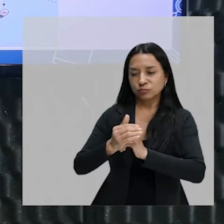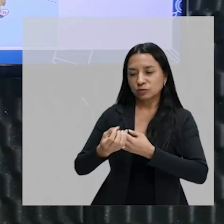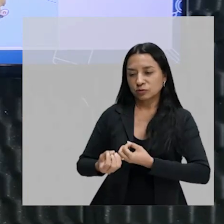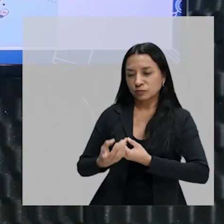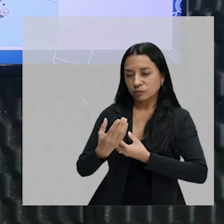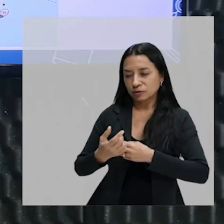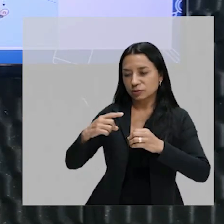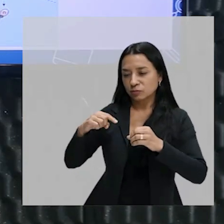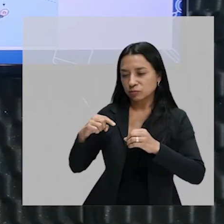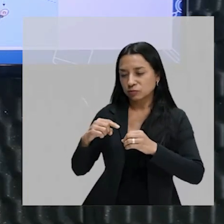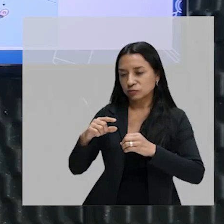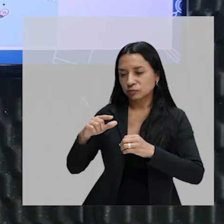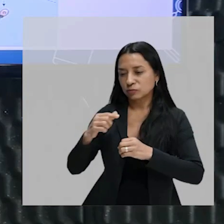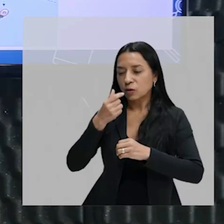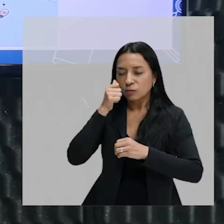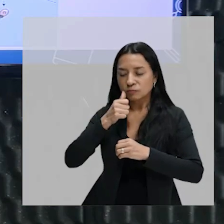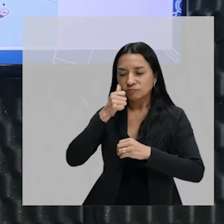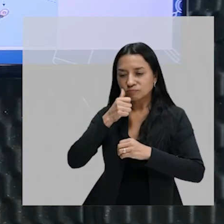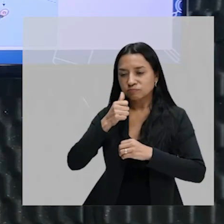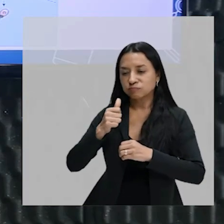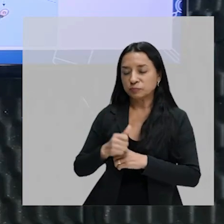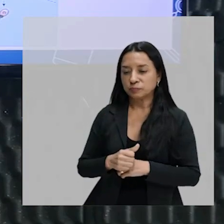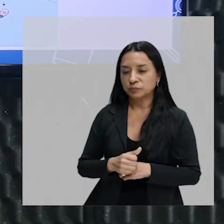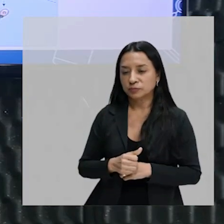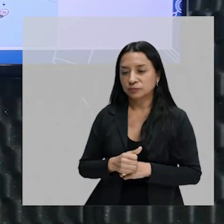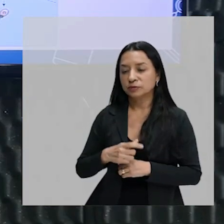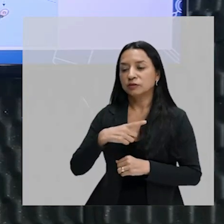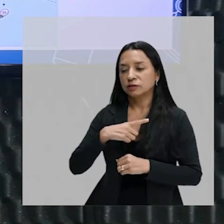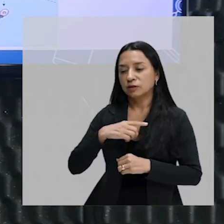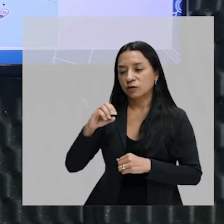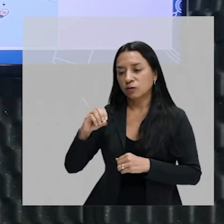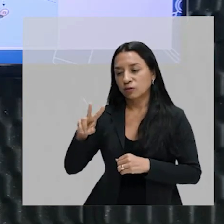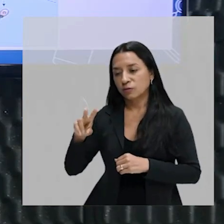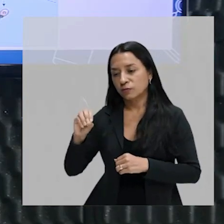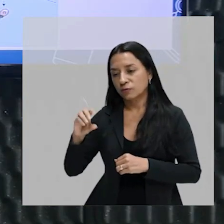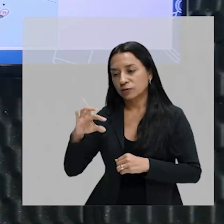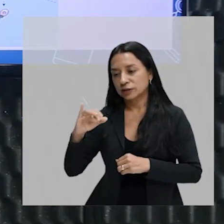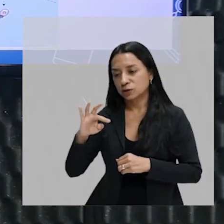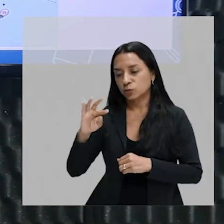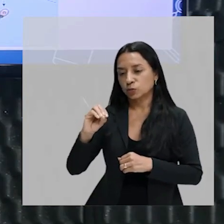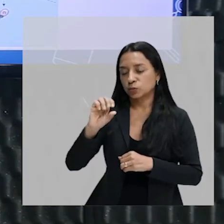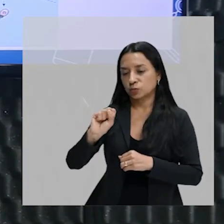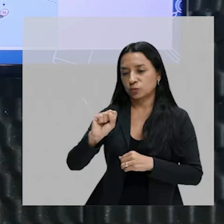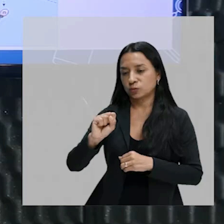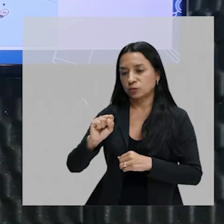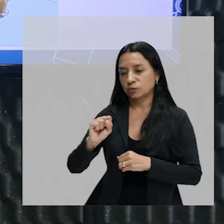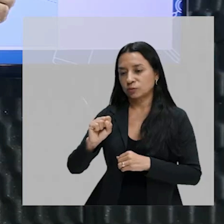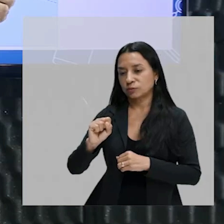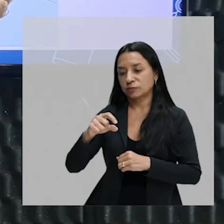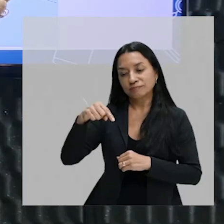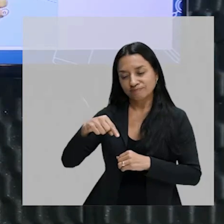gameta feminino nós temos os ovócitos tá aqui eu tenho o